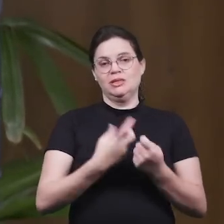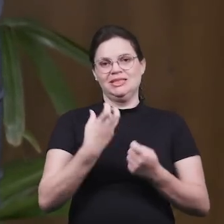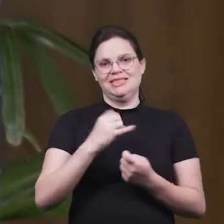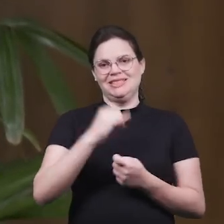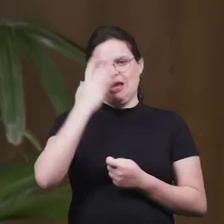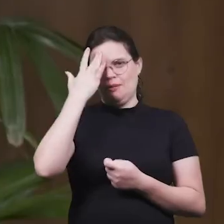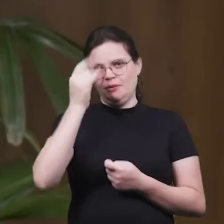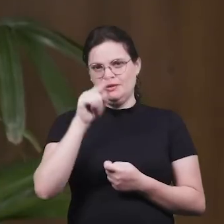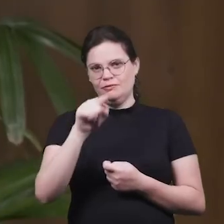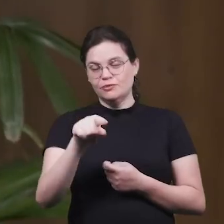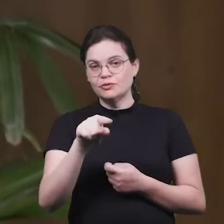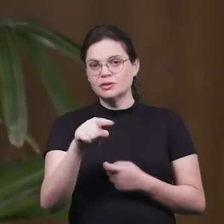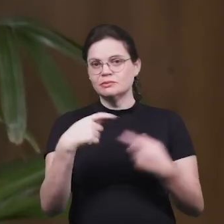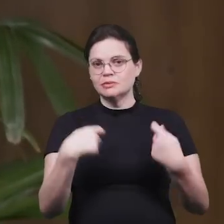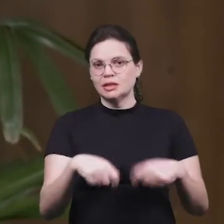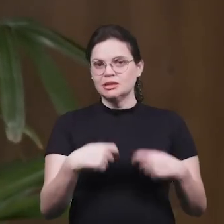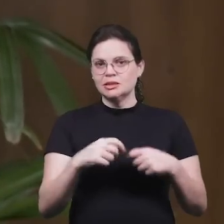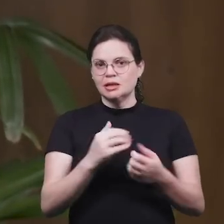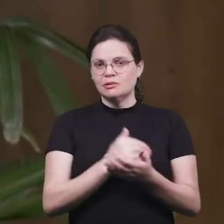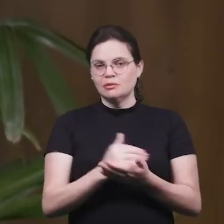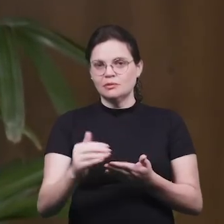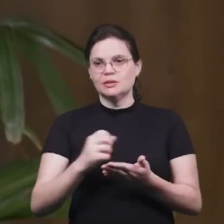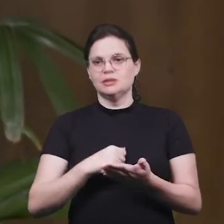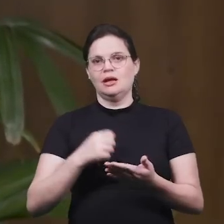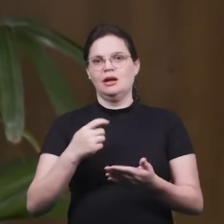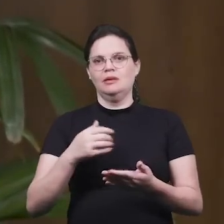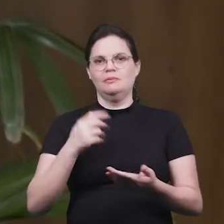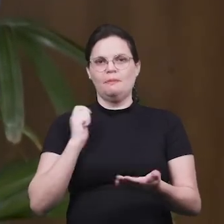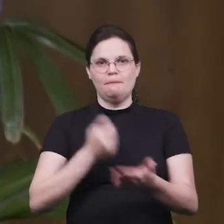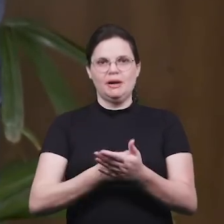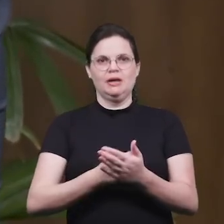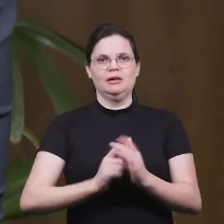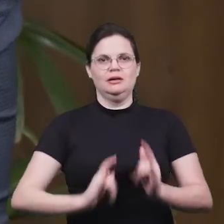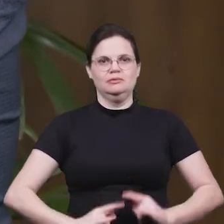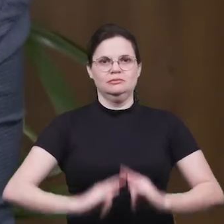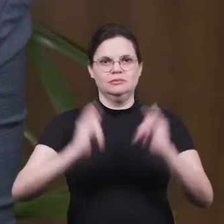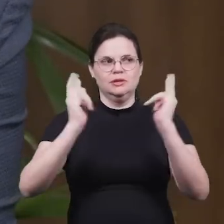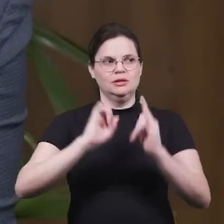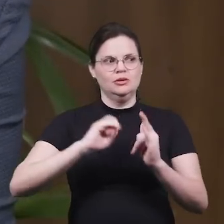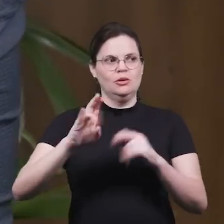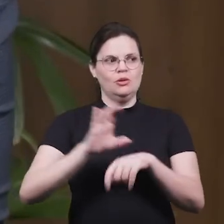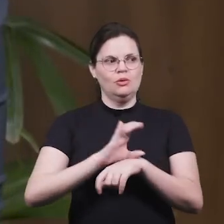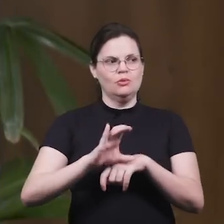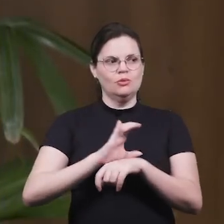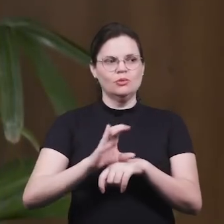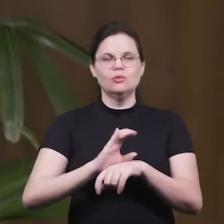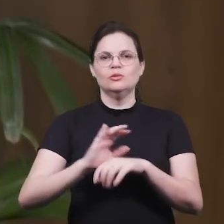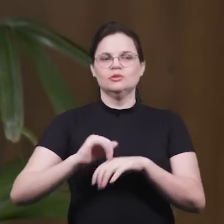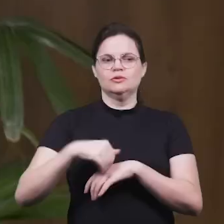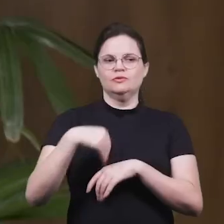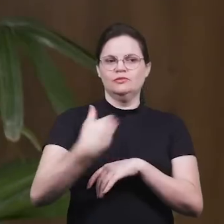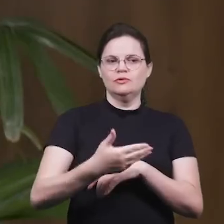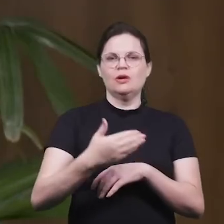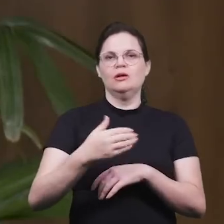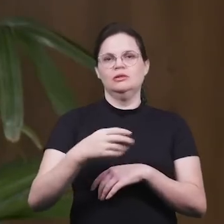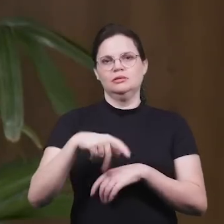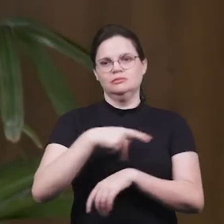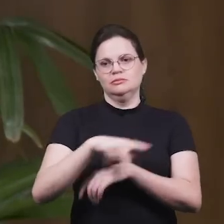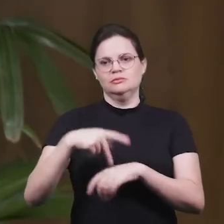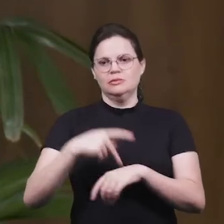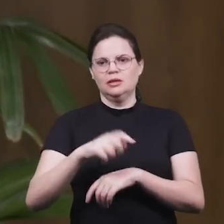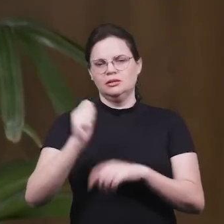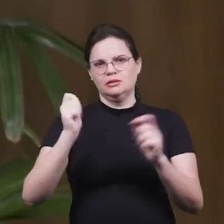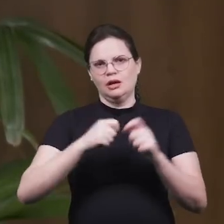você precisa dar uma entrada num apartamento ou fazer um curso no exterior, isso facilita